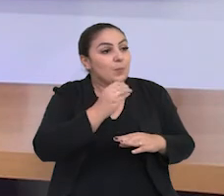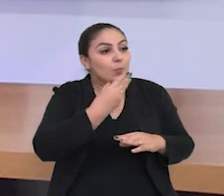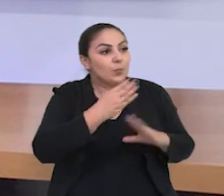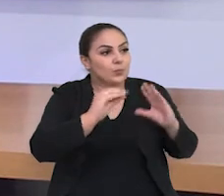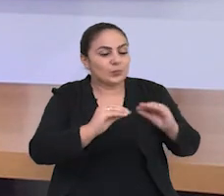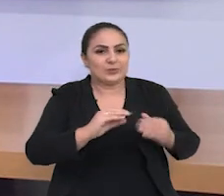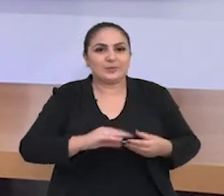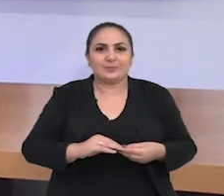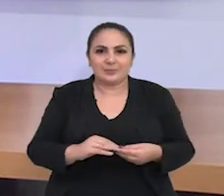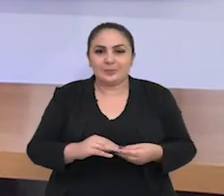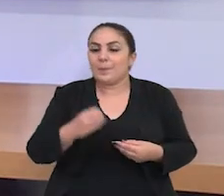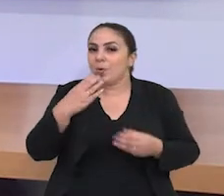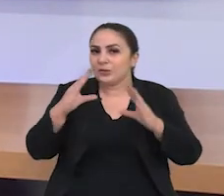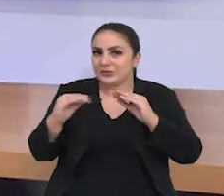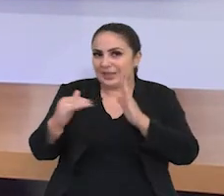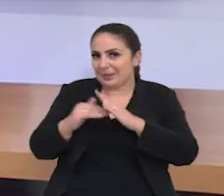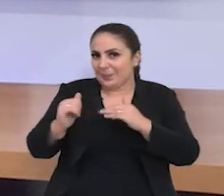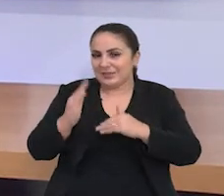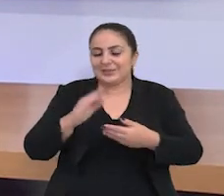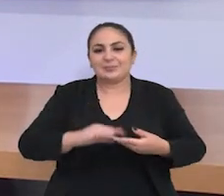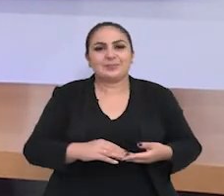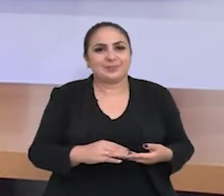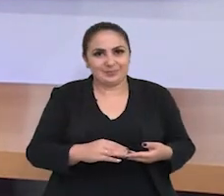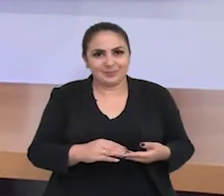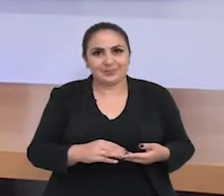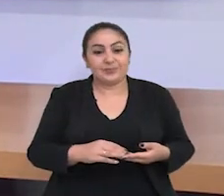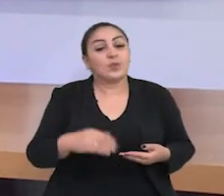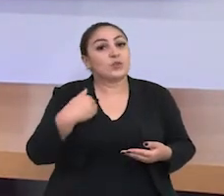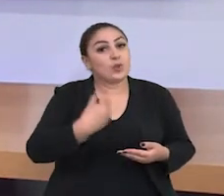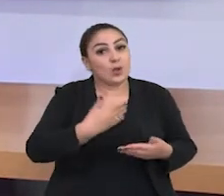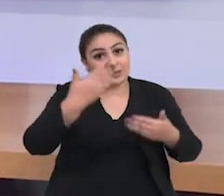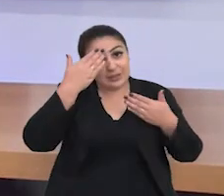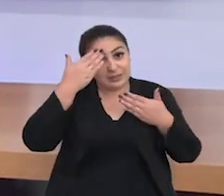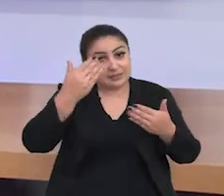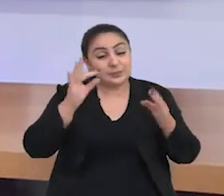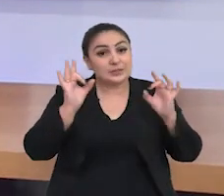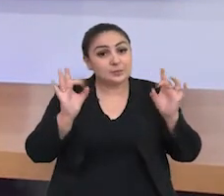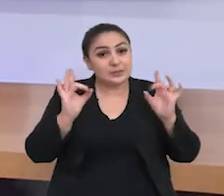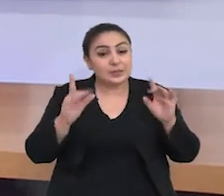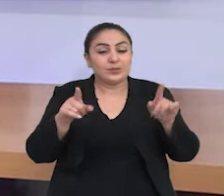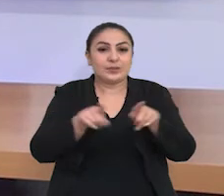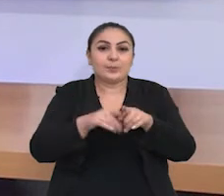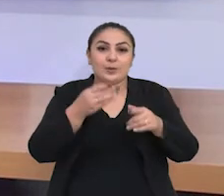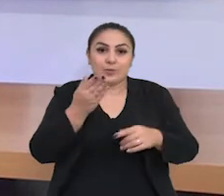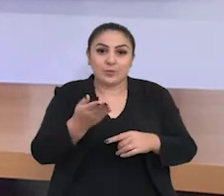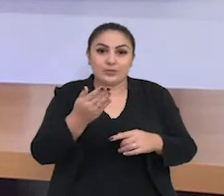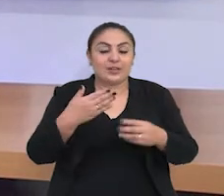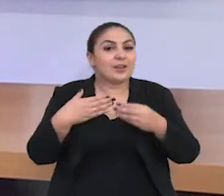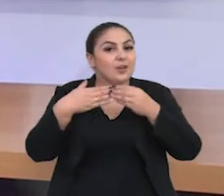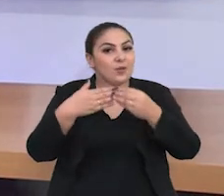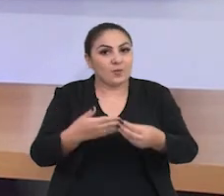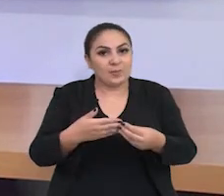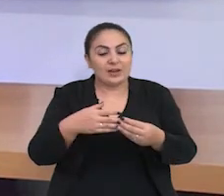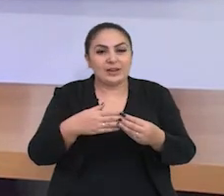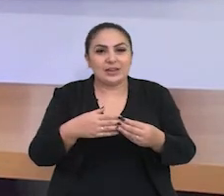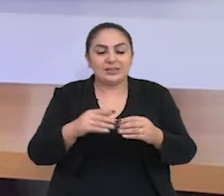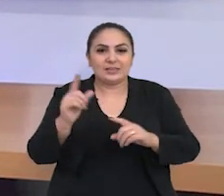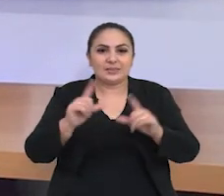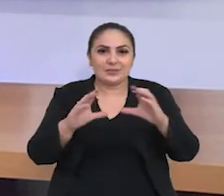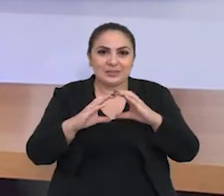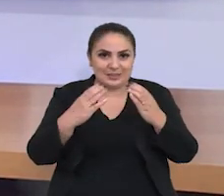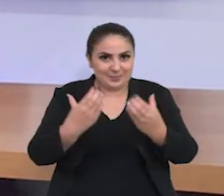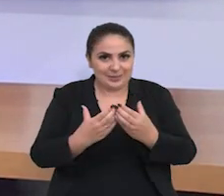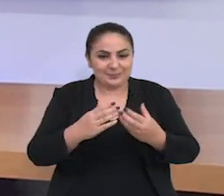ótima noite. Boa noite e até mais. Nosso agradecimento especial também a você que acompanhou esta